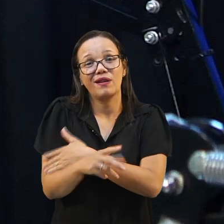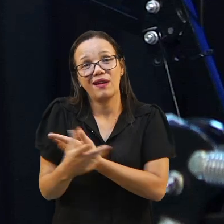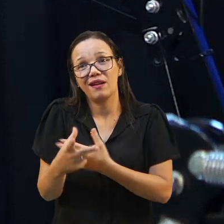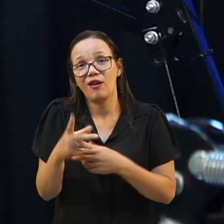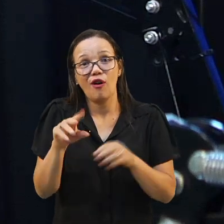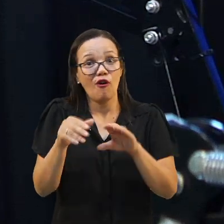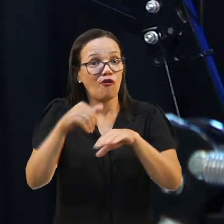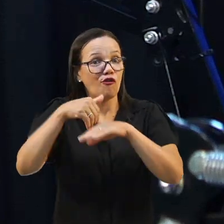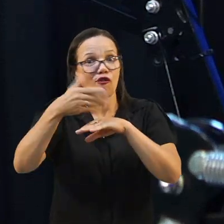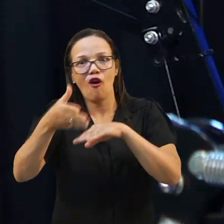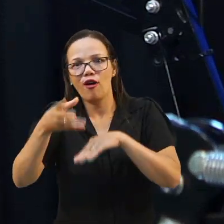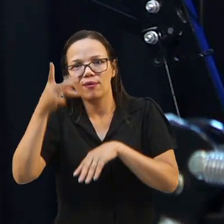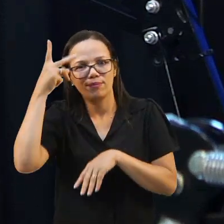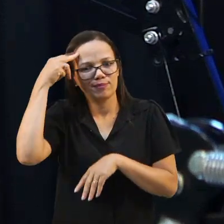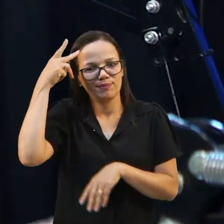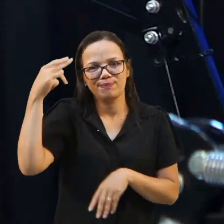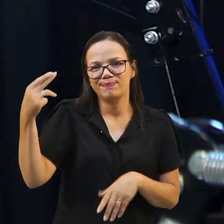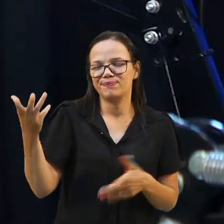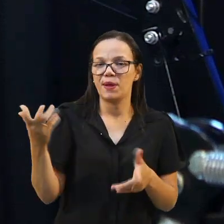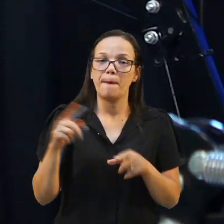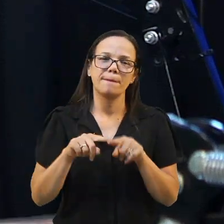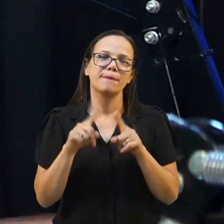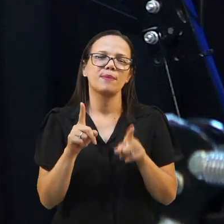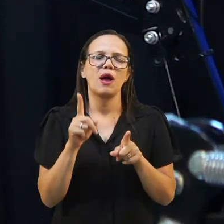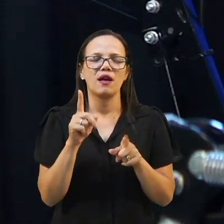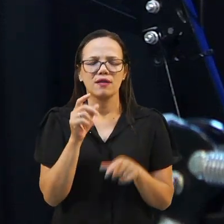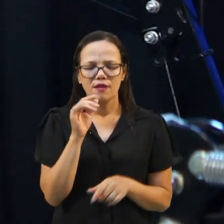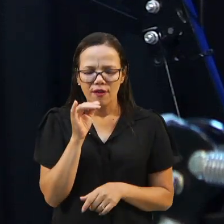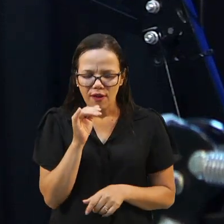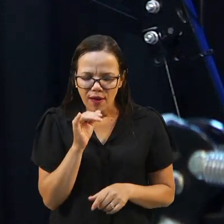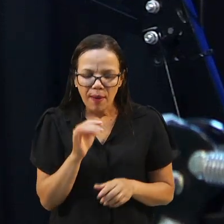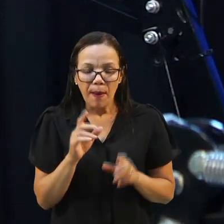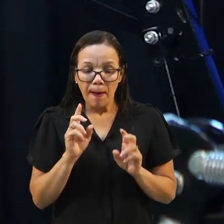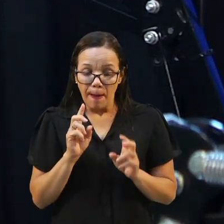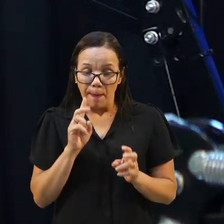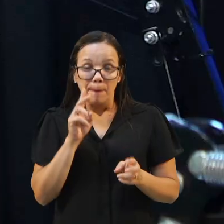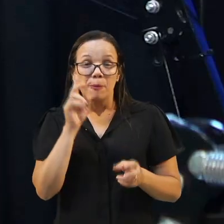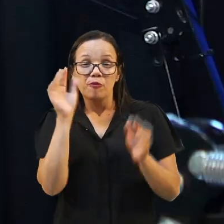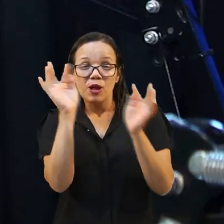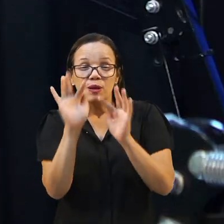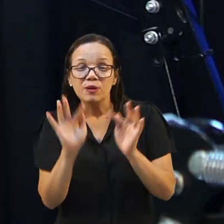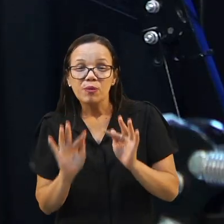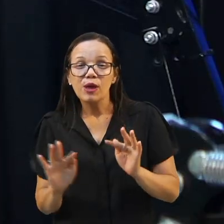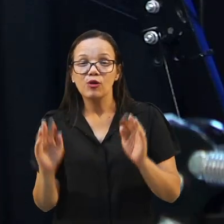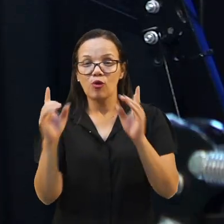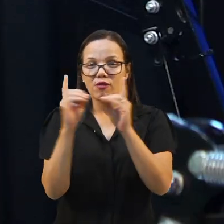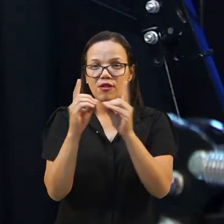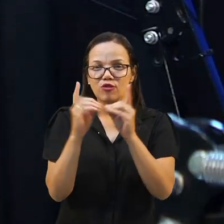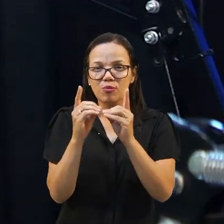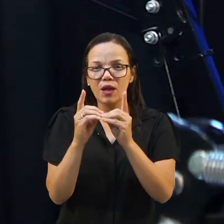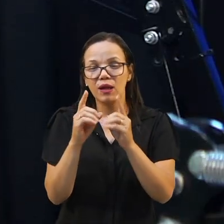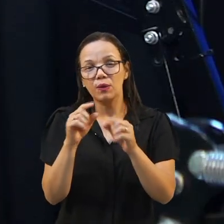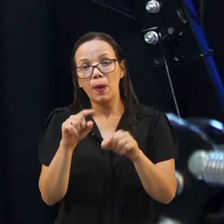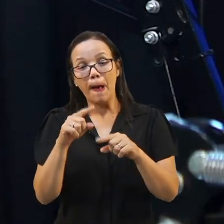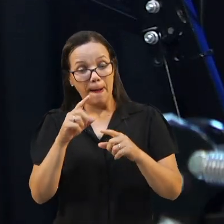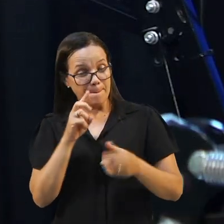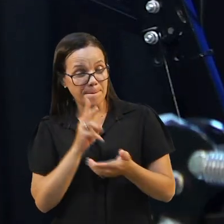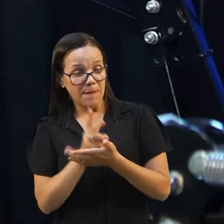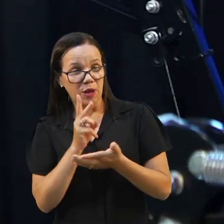né? Felizmente, o atendimento, mesmo que precário, aconteceu, eu não fiquei com